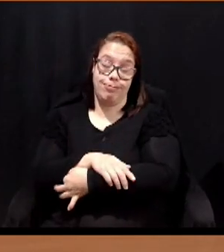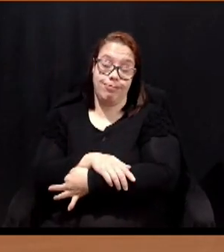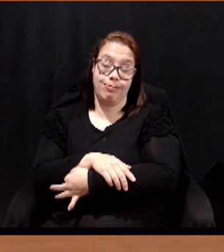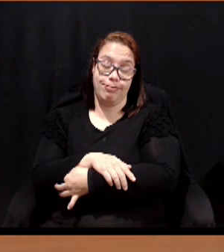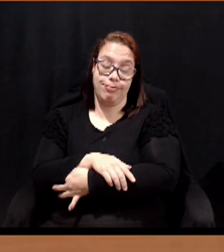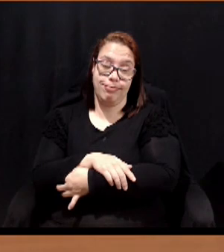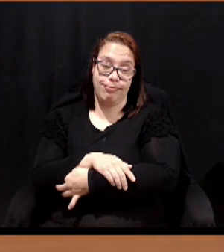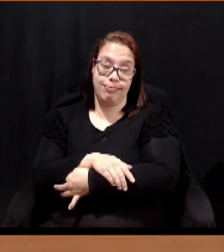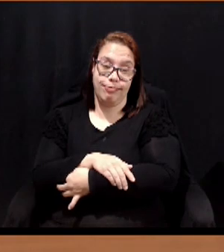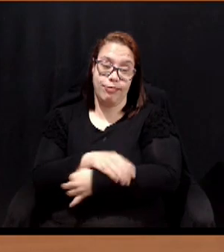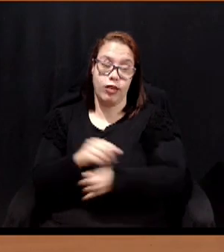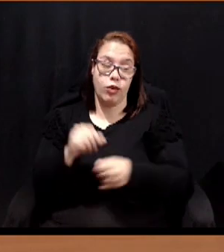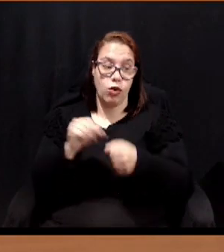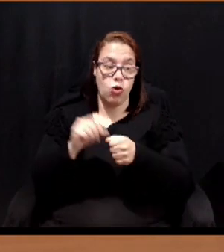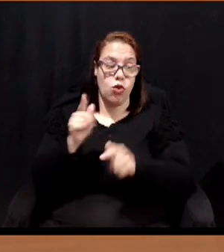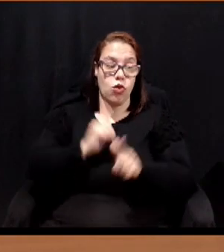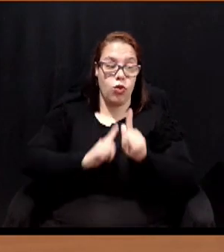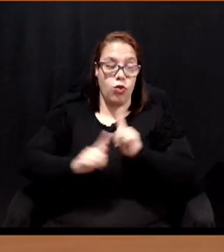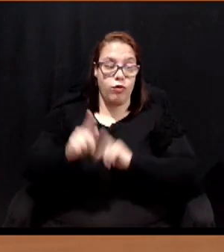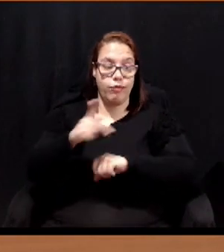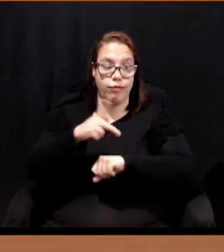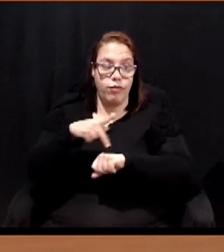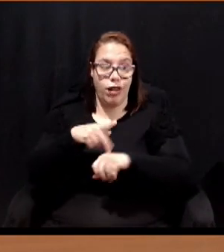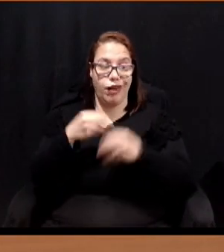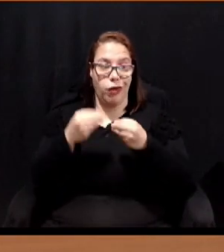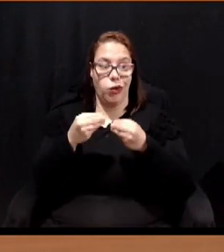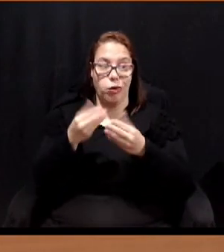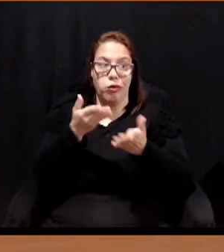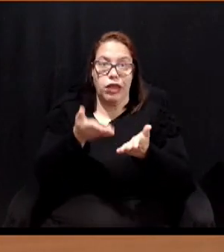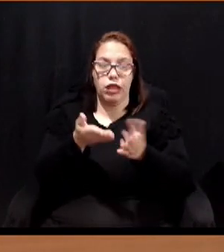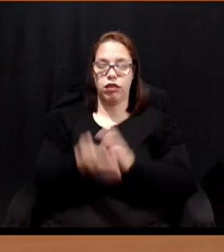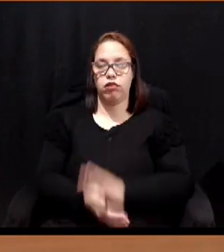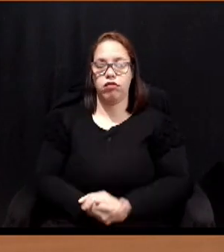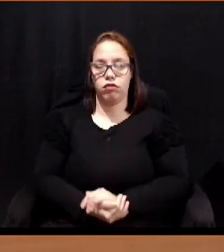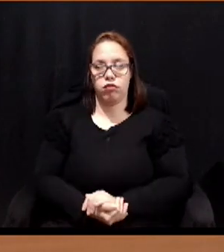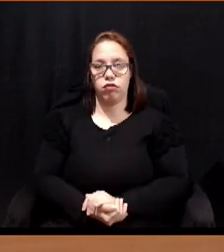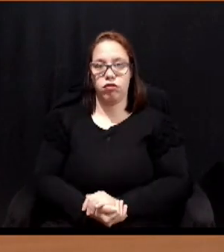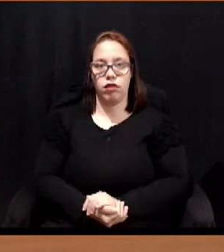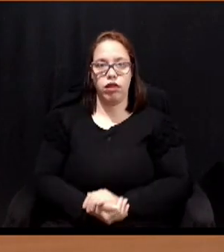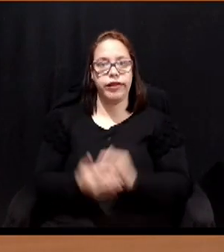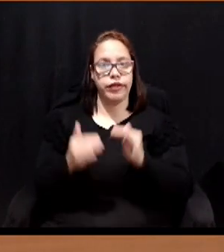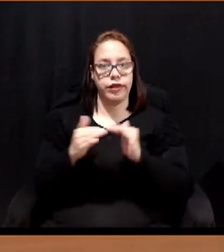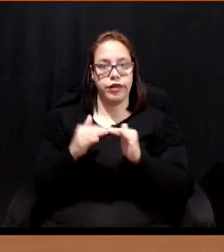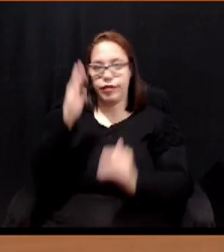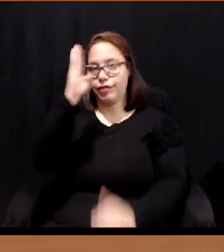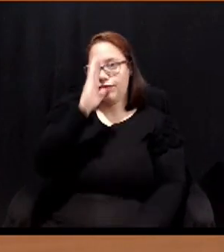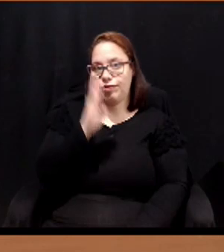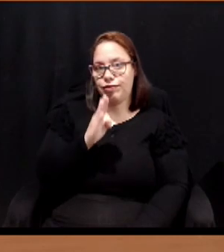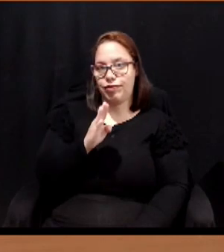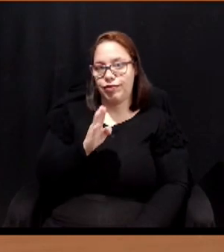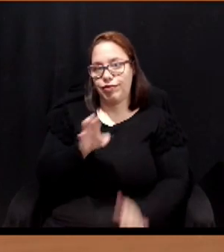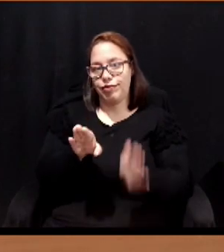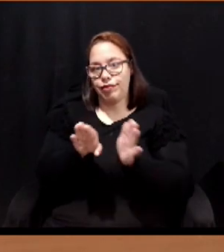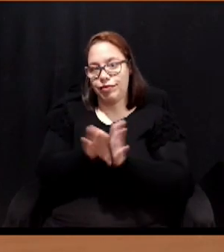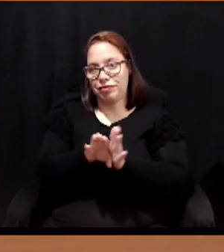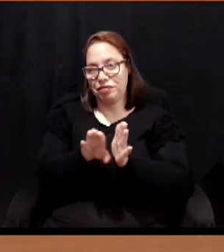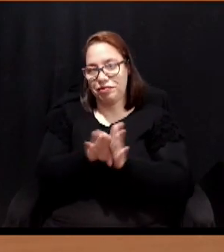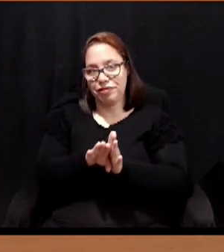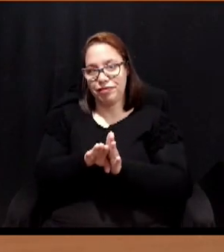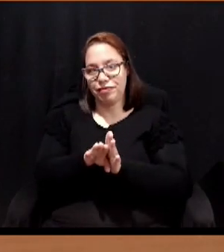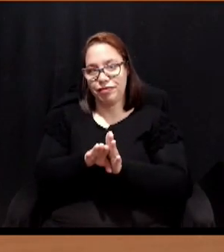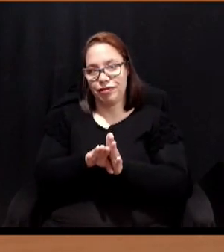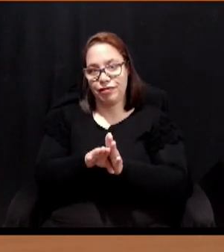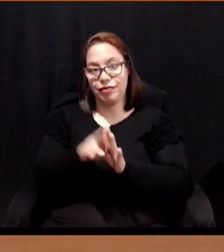fazer a gestão de um país desse. Quer dizer, com certeza o Brasil ainda não chegou nessas regras, né?